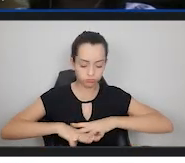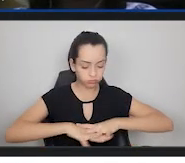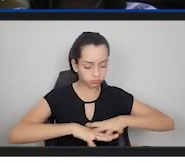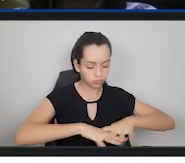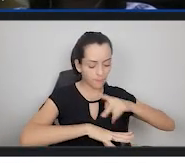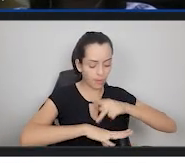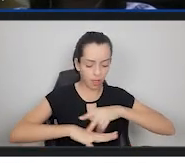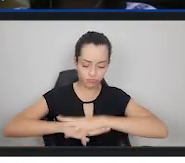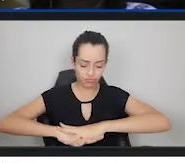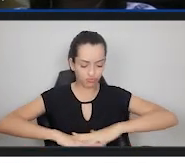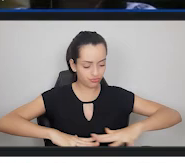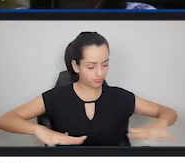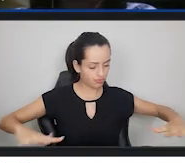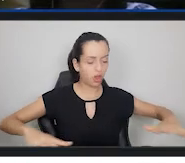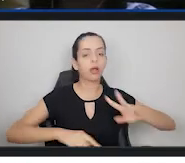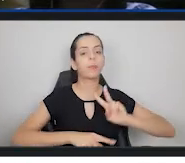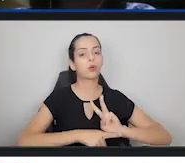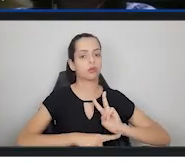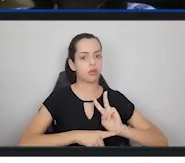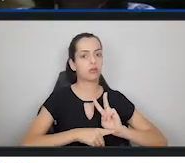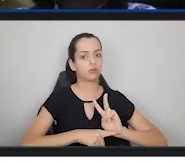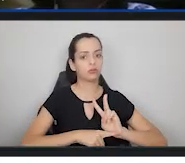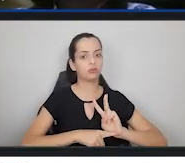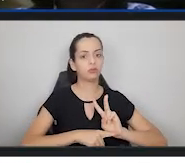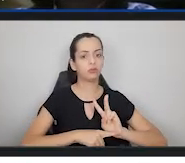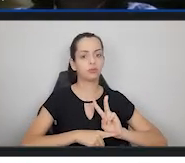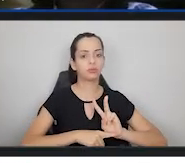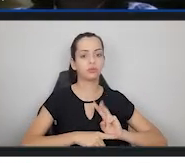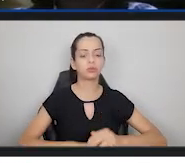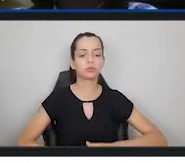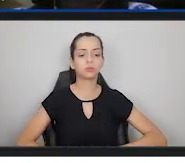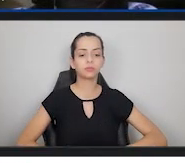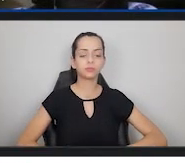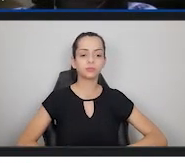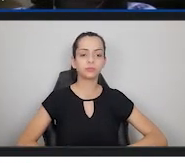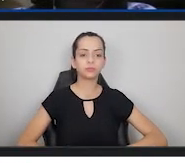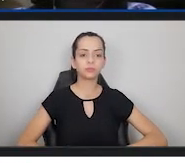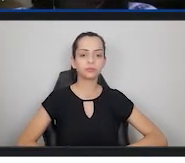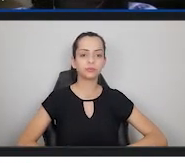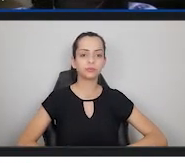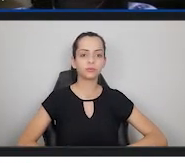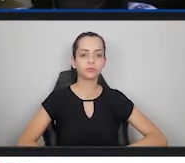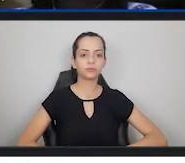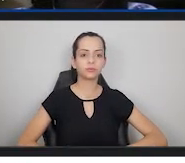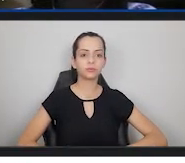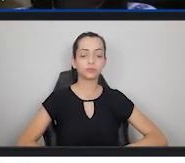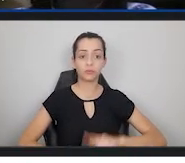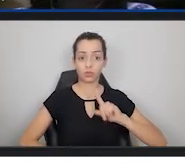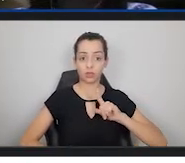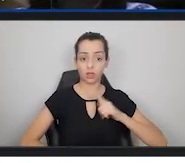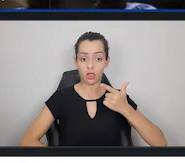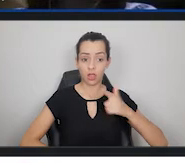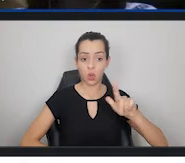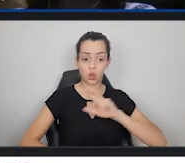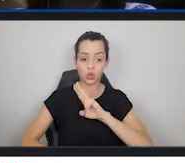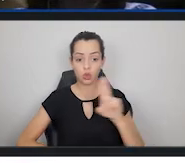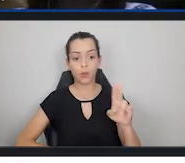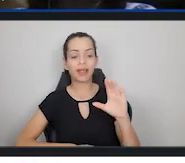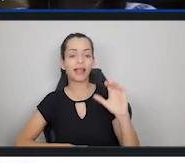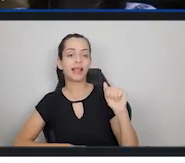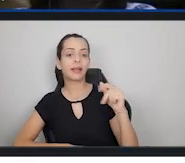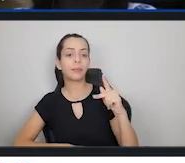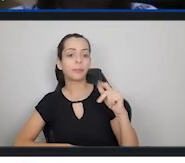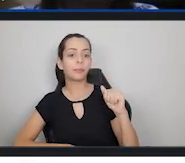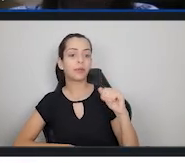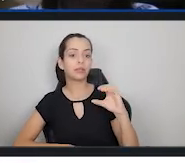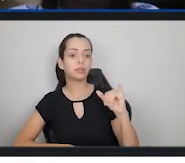transformador e as buchas dele, tá? E normalmente esse sistema ele é todo malhado, né? Tem uma malha de